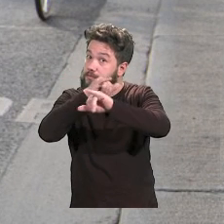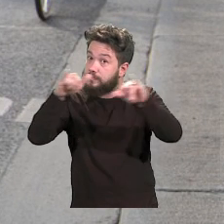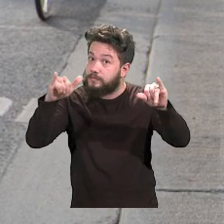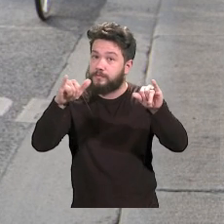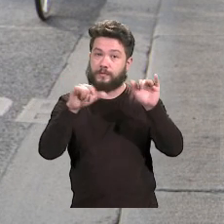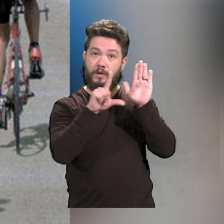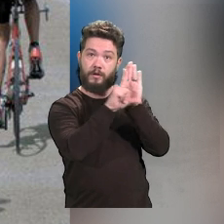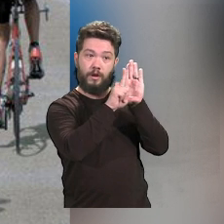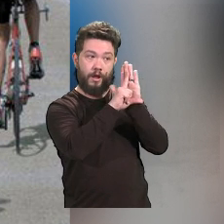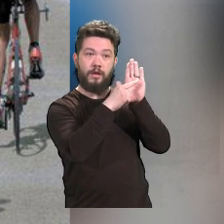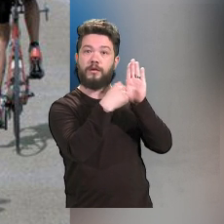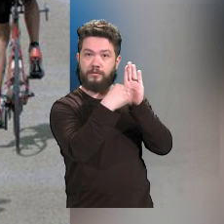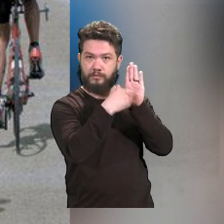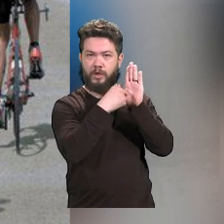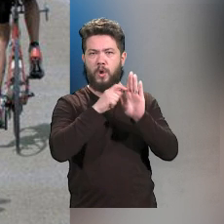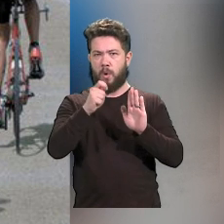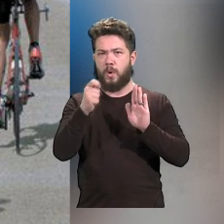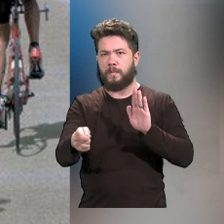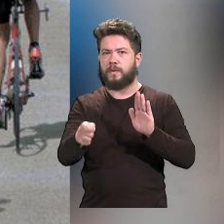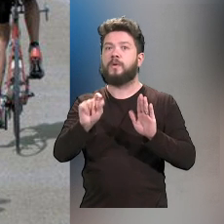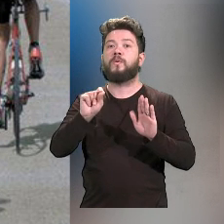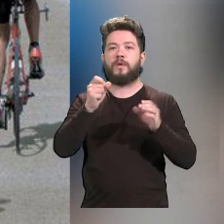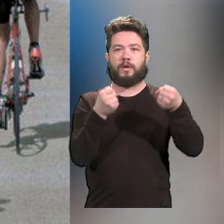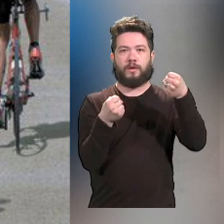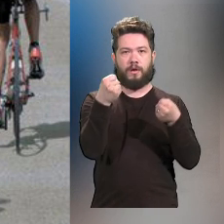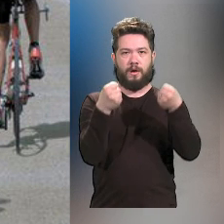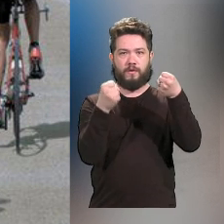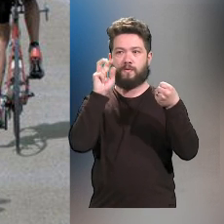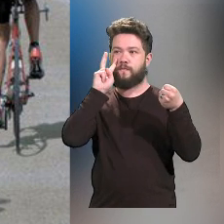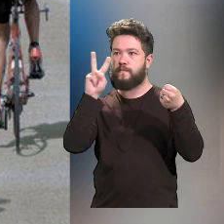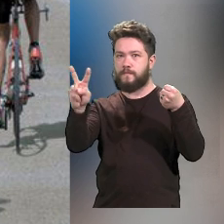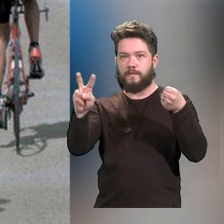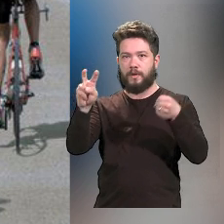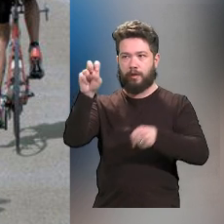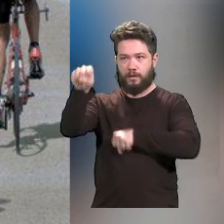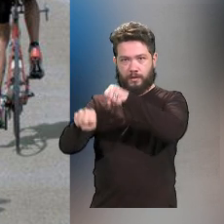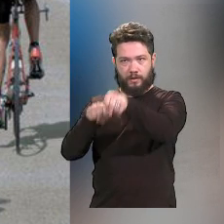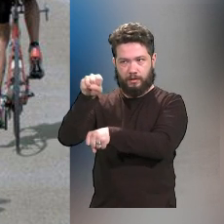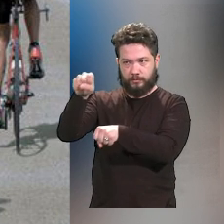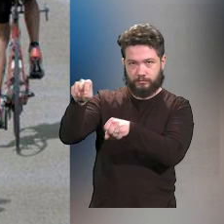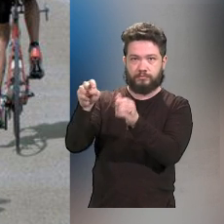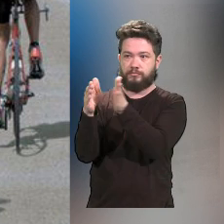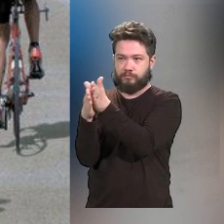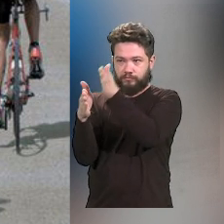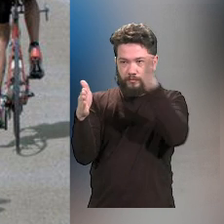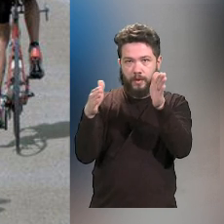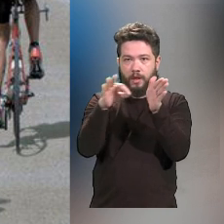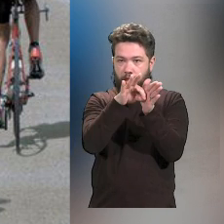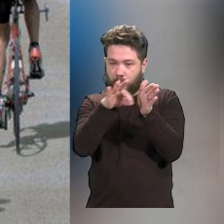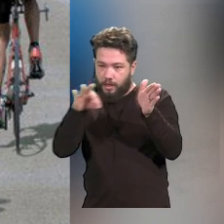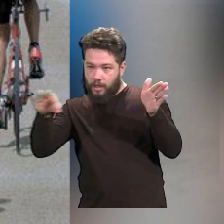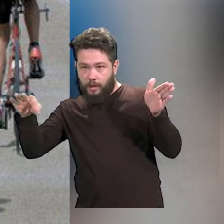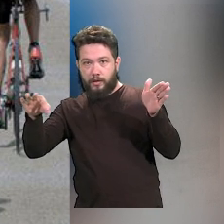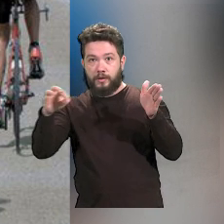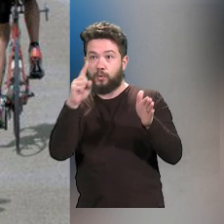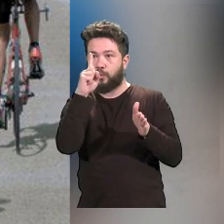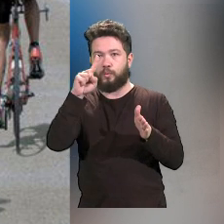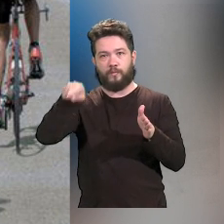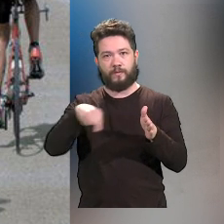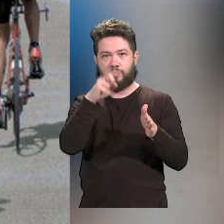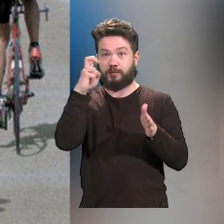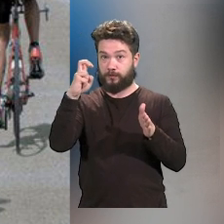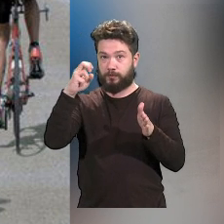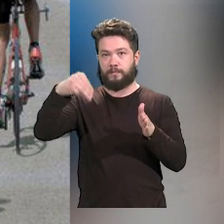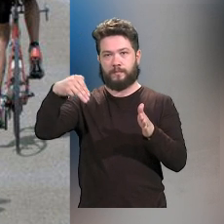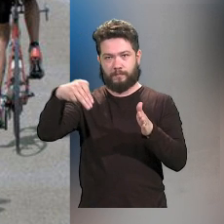segura. É importante lembrarmos que a lei obriga o motorista a manter distância mínima de 1,5 metro